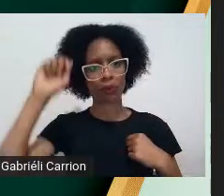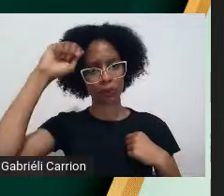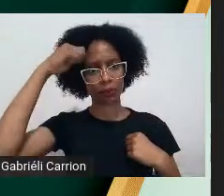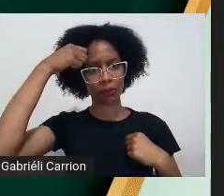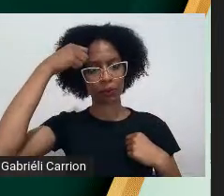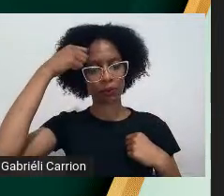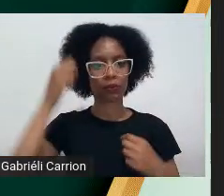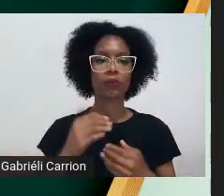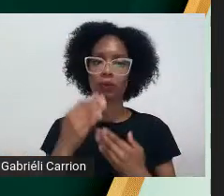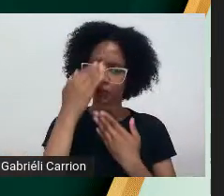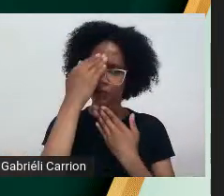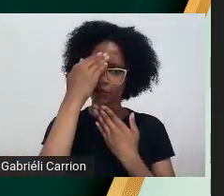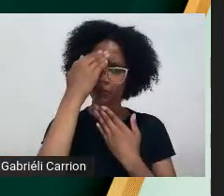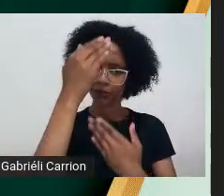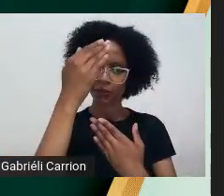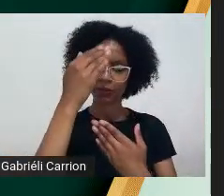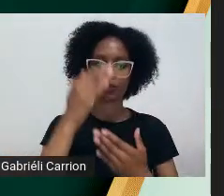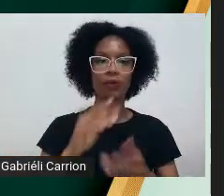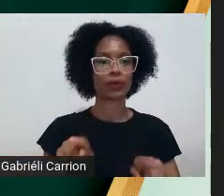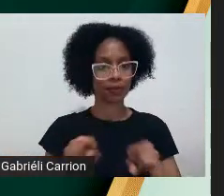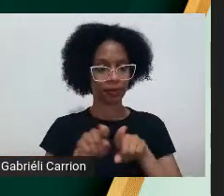quem agradecemos a colaboração.